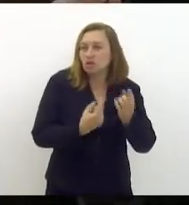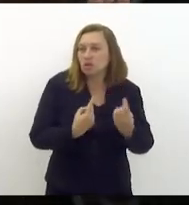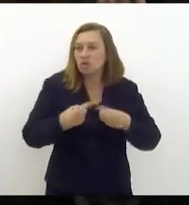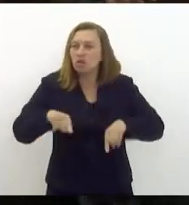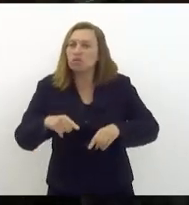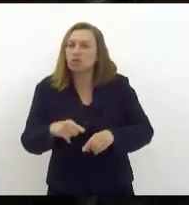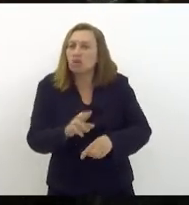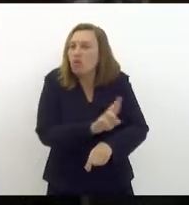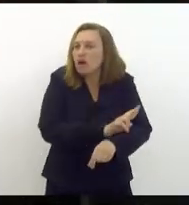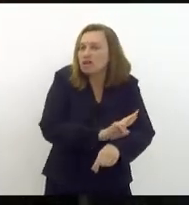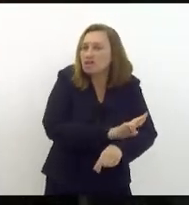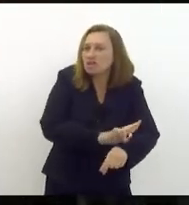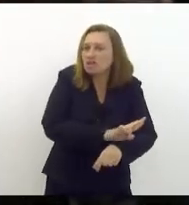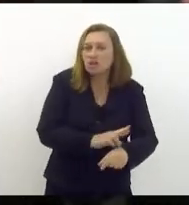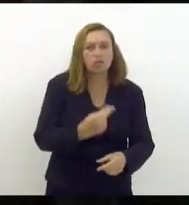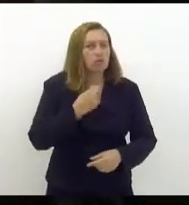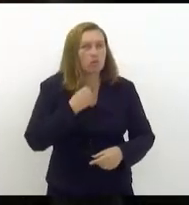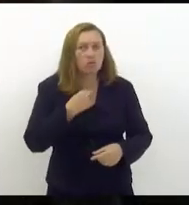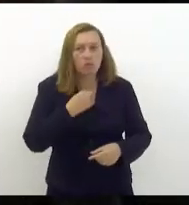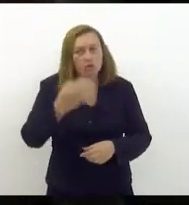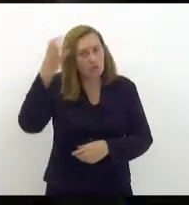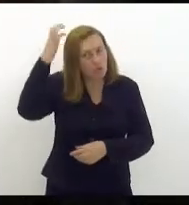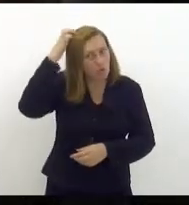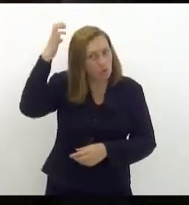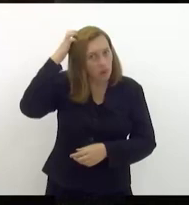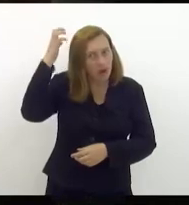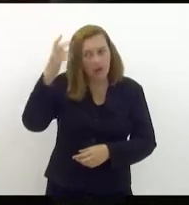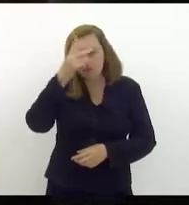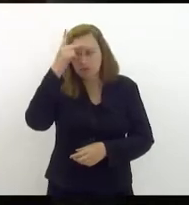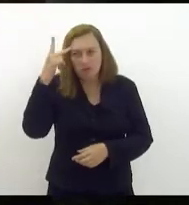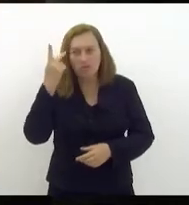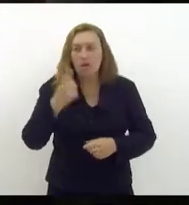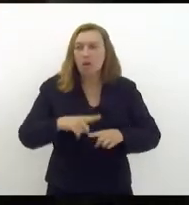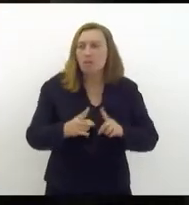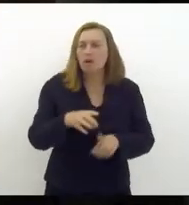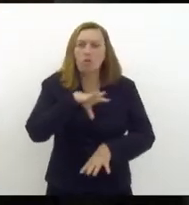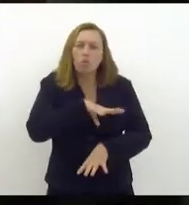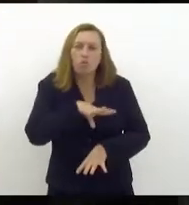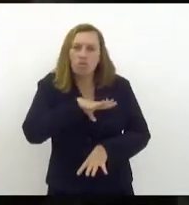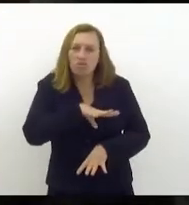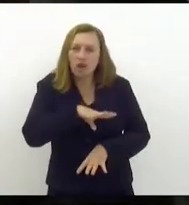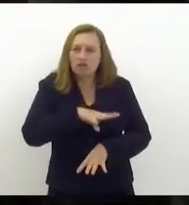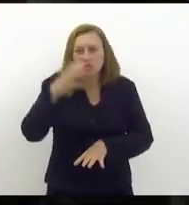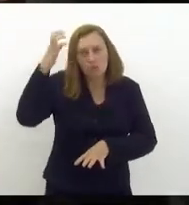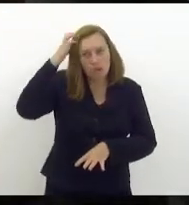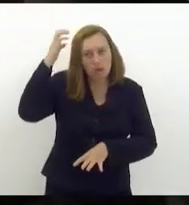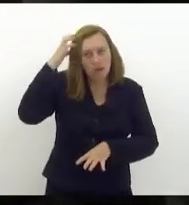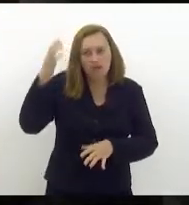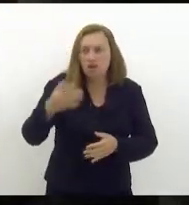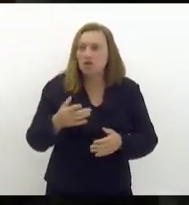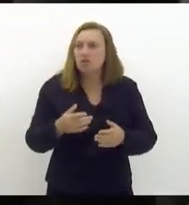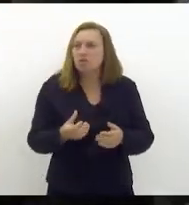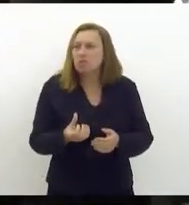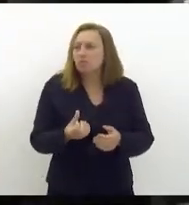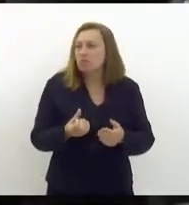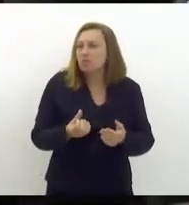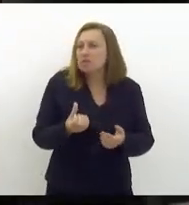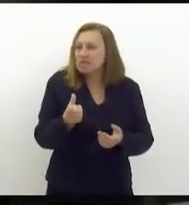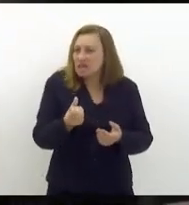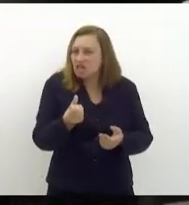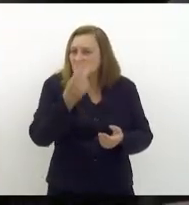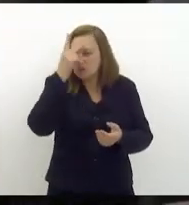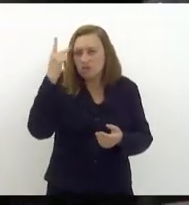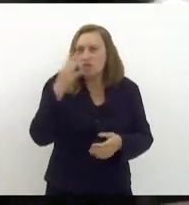torcedores que empurram os torcedores no seu CPF agora o Vasco não pode ser punido por meia dúzia de pandeiro de vandalismo então